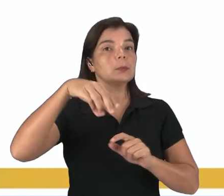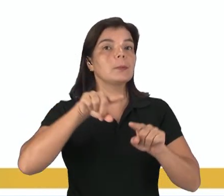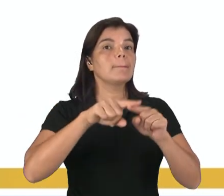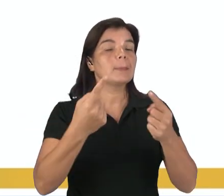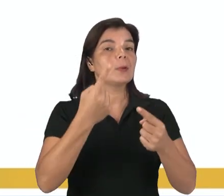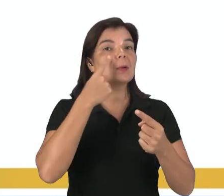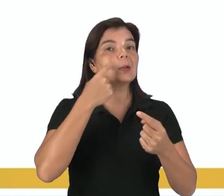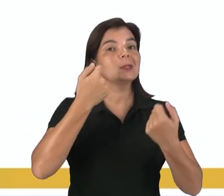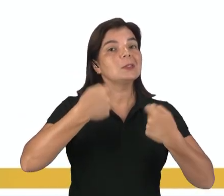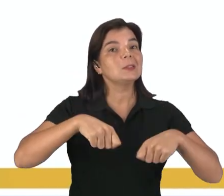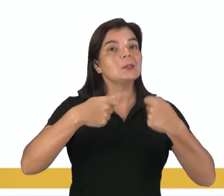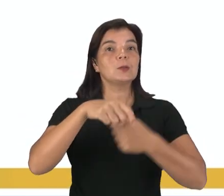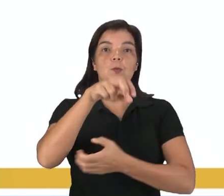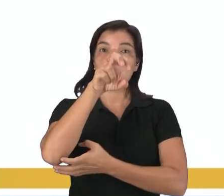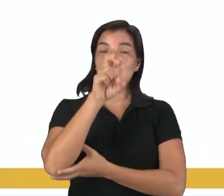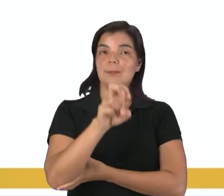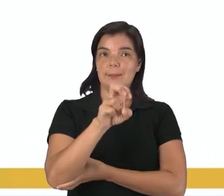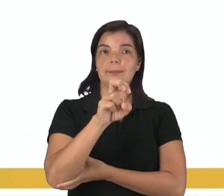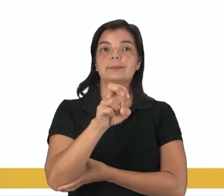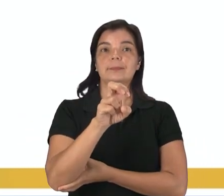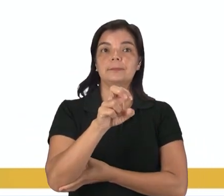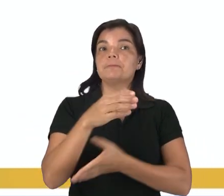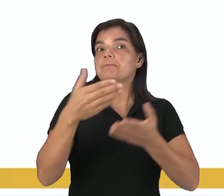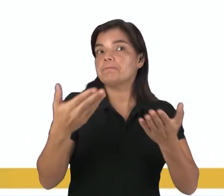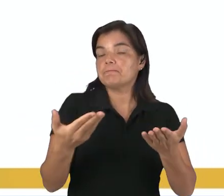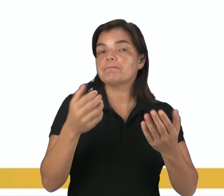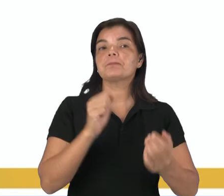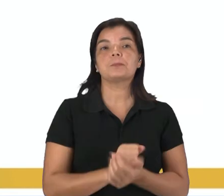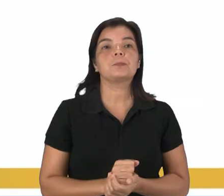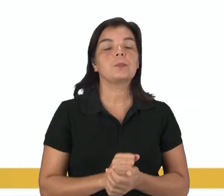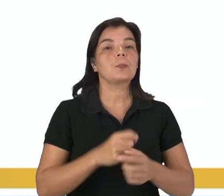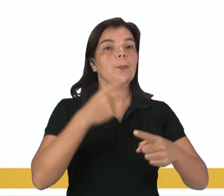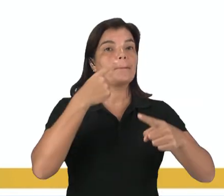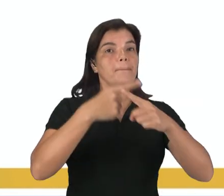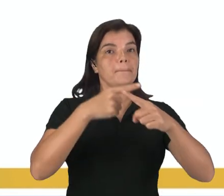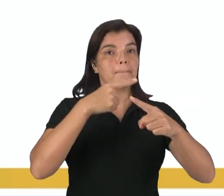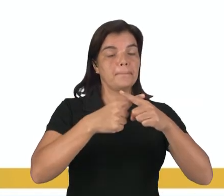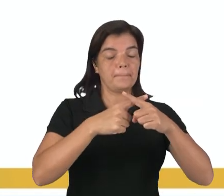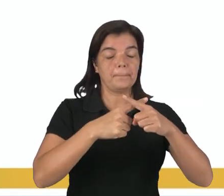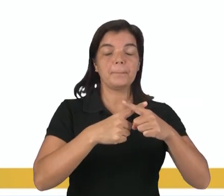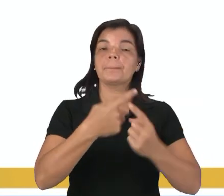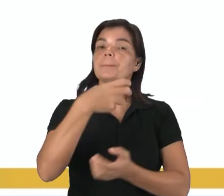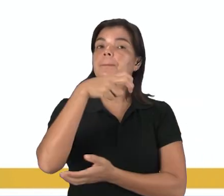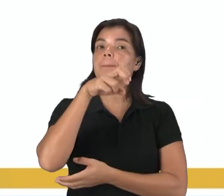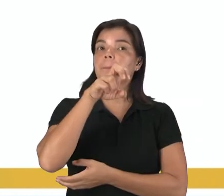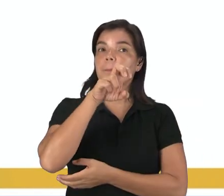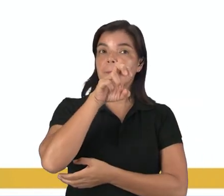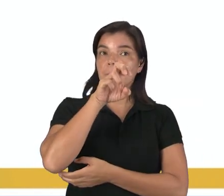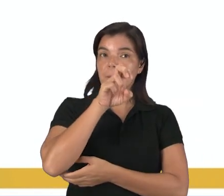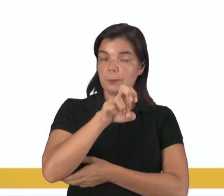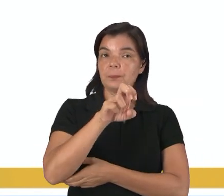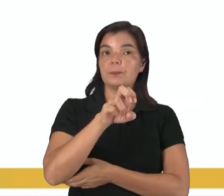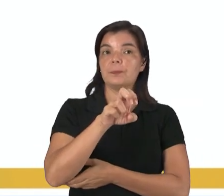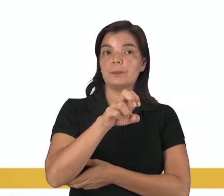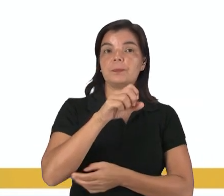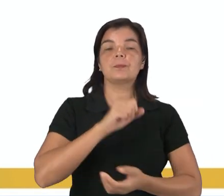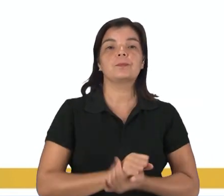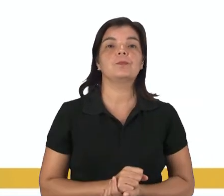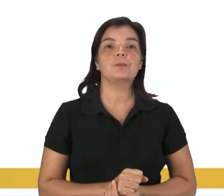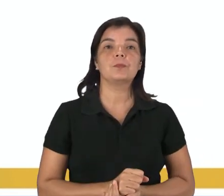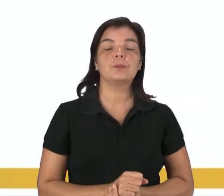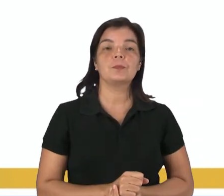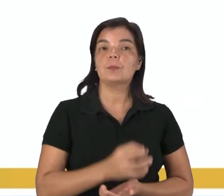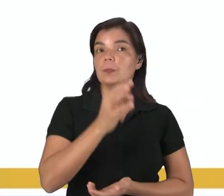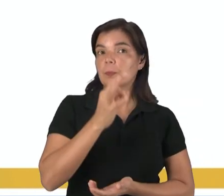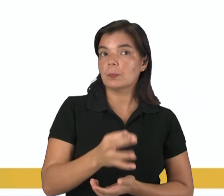mas nós precisamos dar cinco voltas então basta multiplicarmos esse valor aí né por